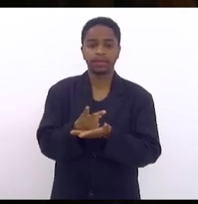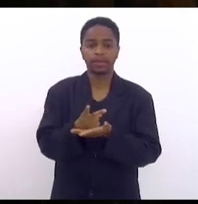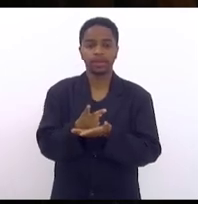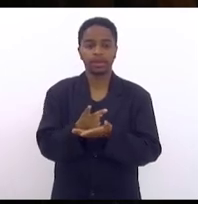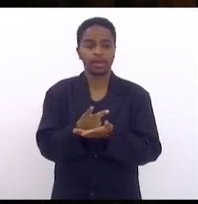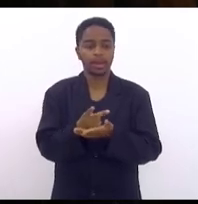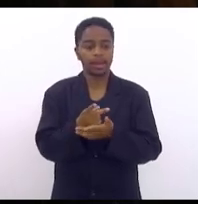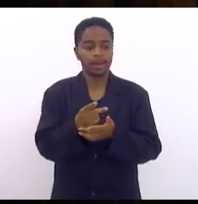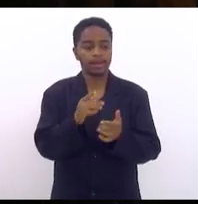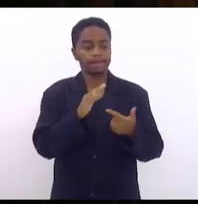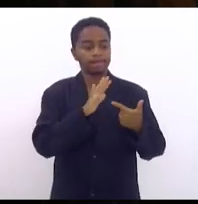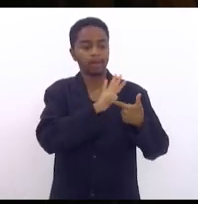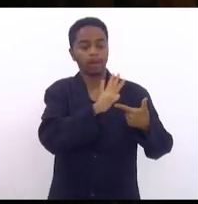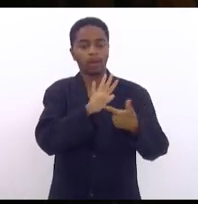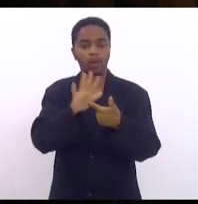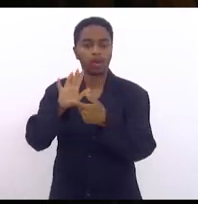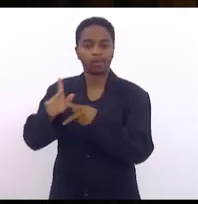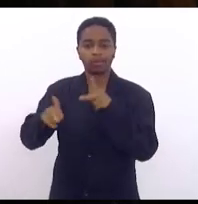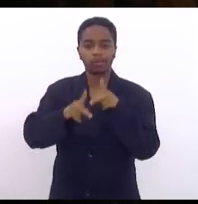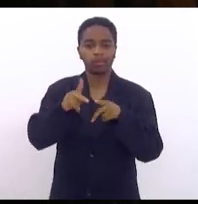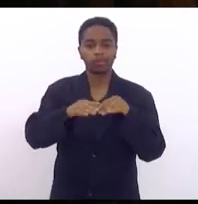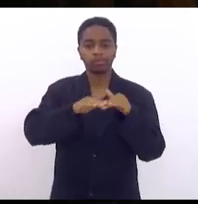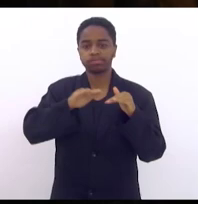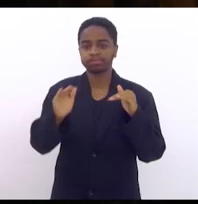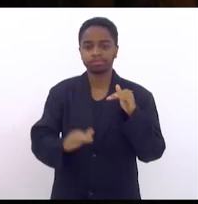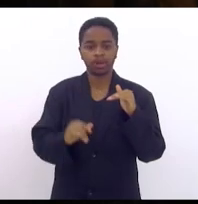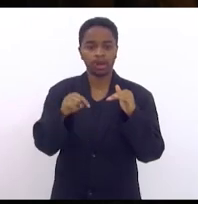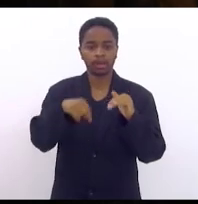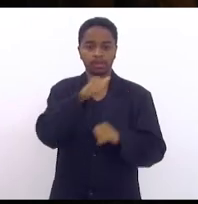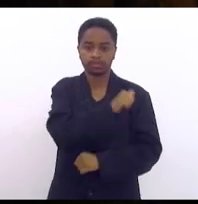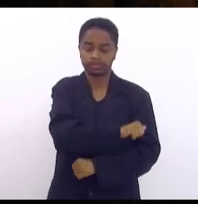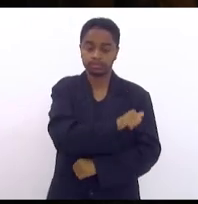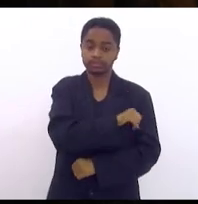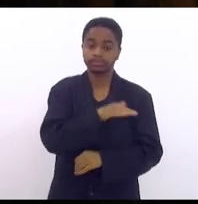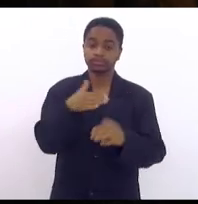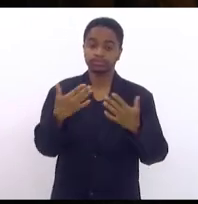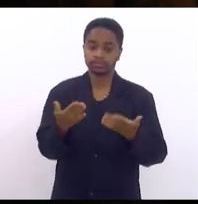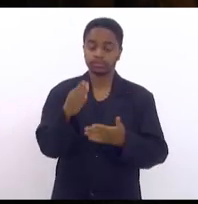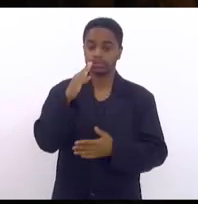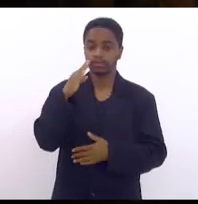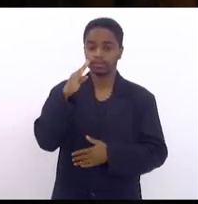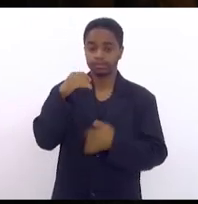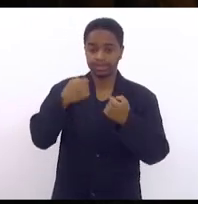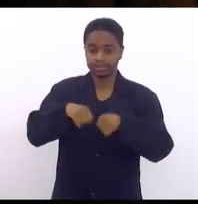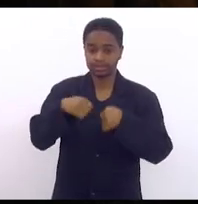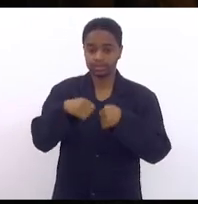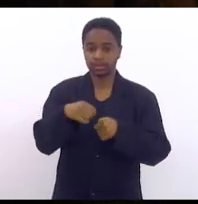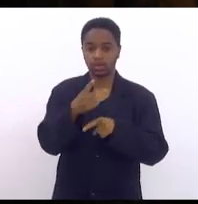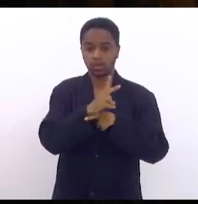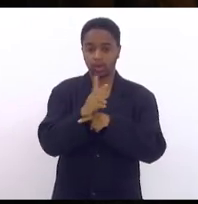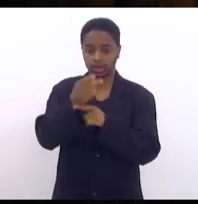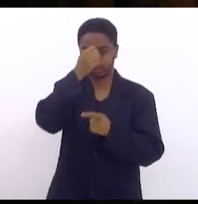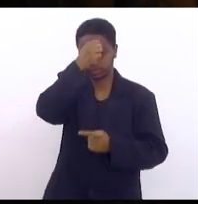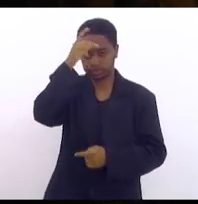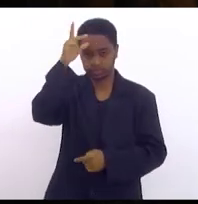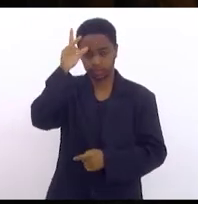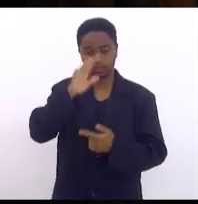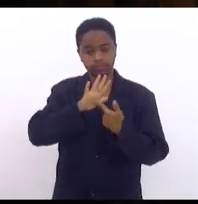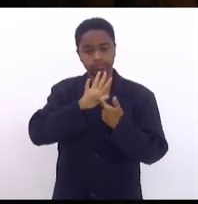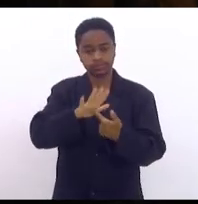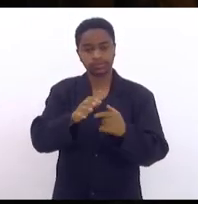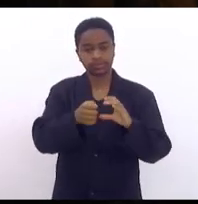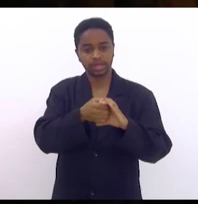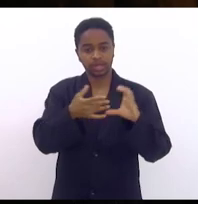a população do Rio de Janeiro. É necessário que se refunde a Guarda Municipal com as características de